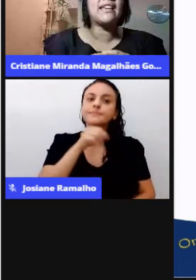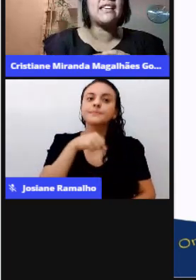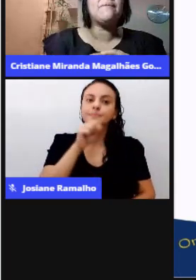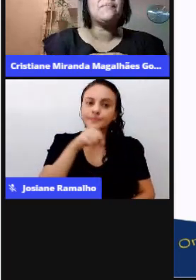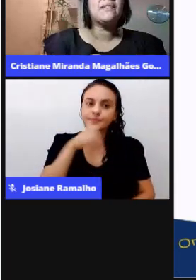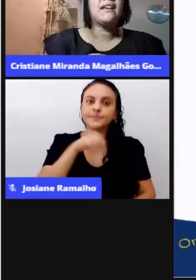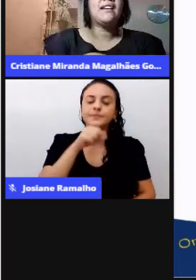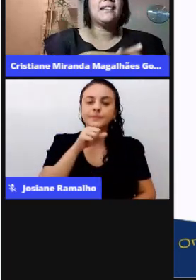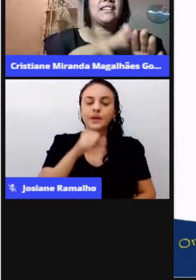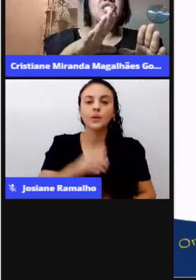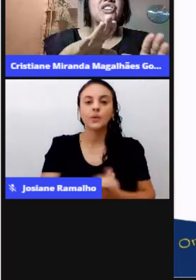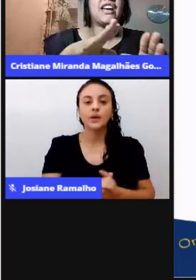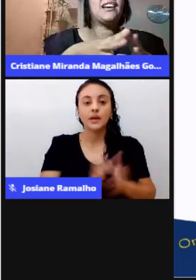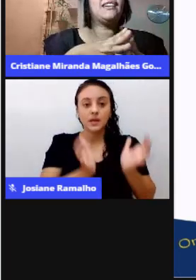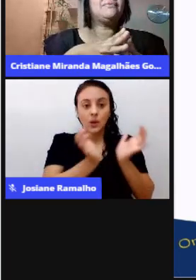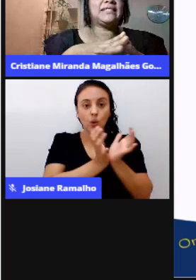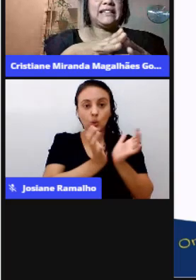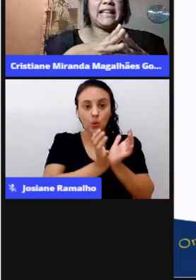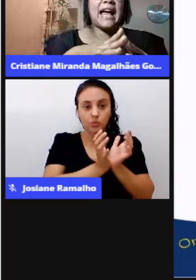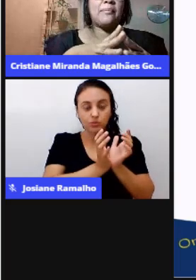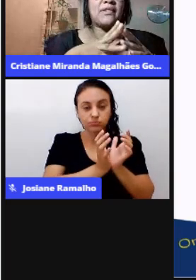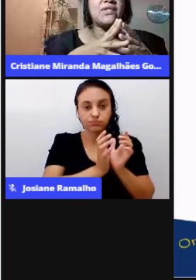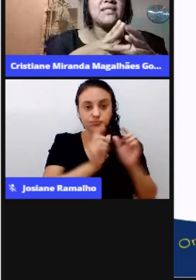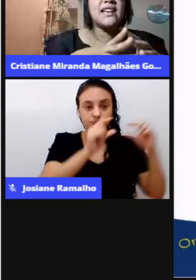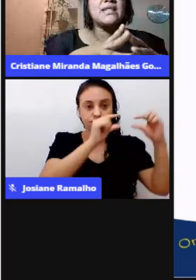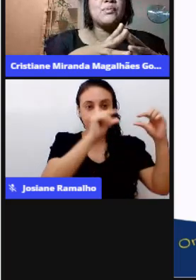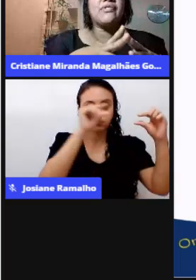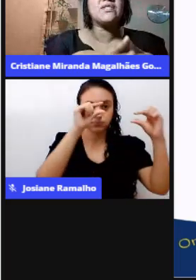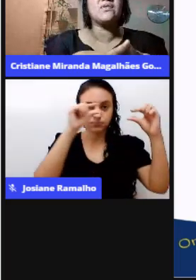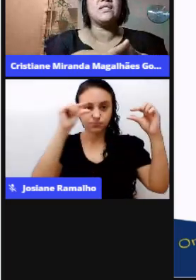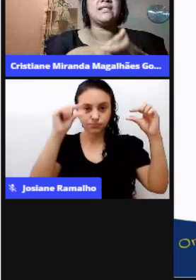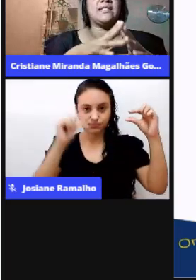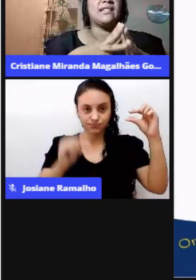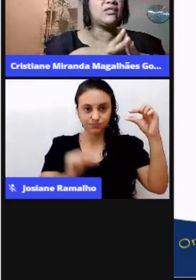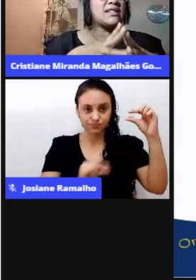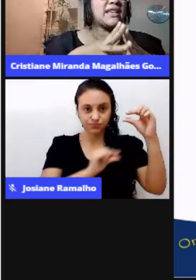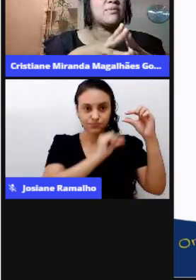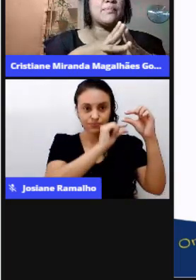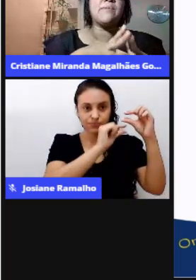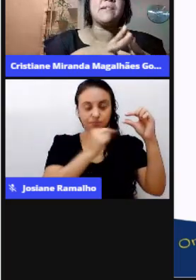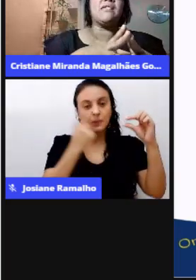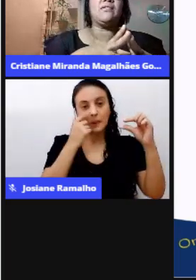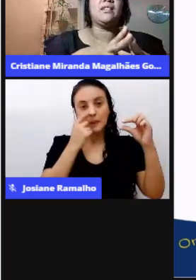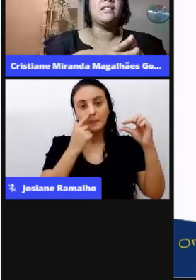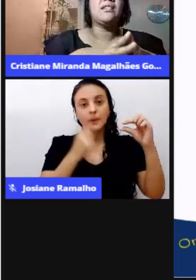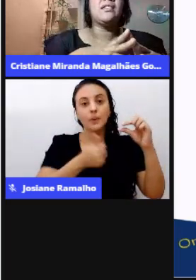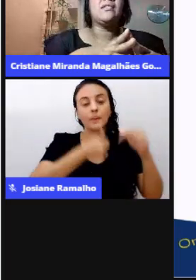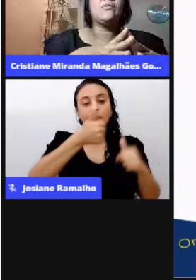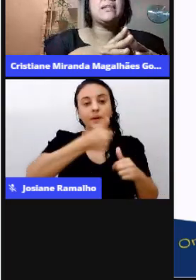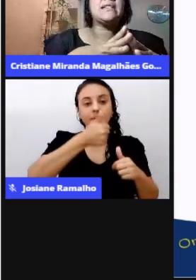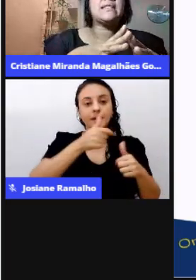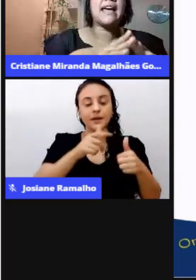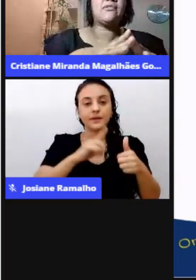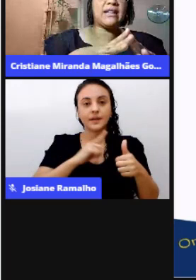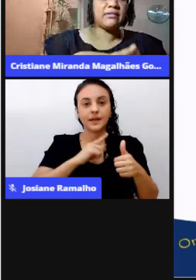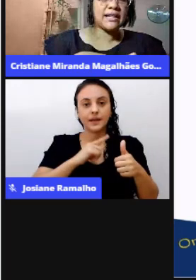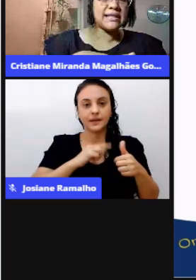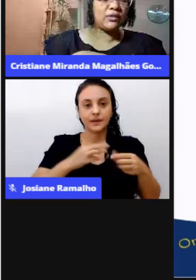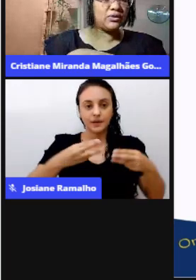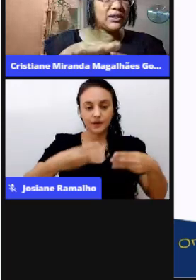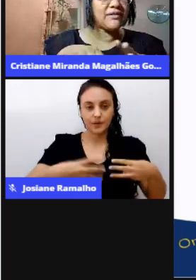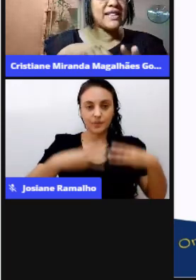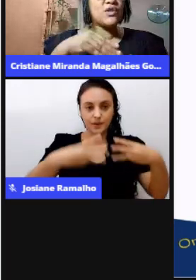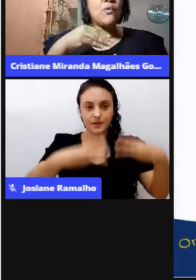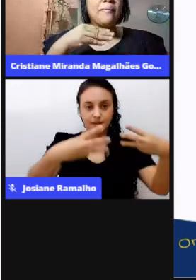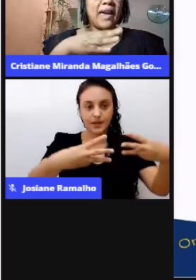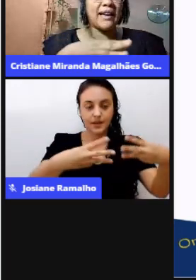trouxe aqui, que chega lá para vocês, professores. Então, nós temos primeiro o Ministério da